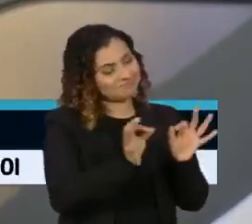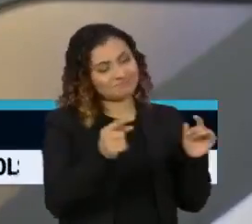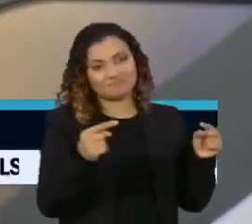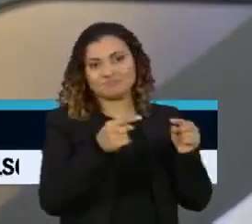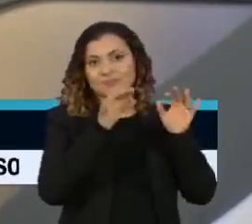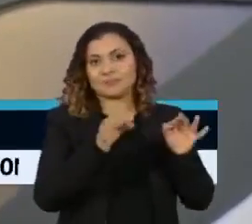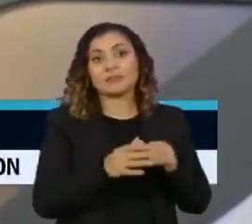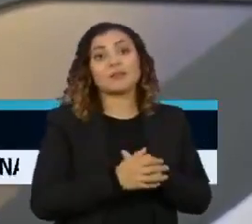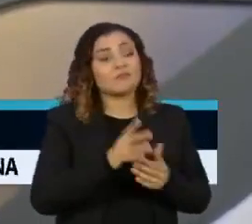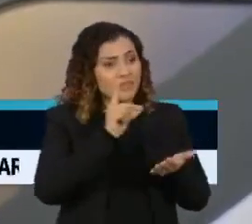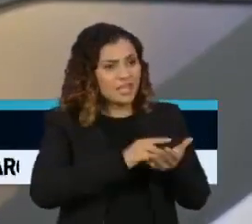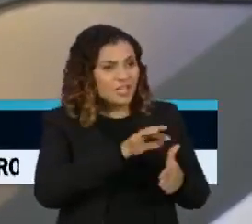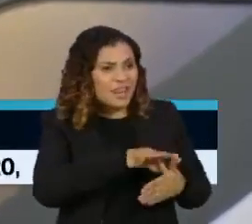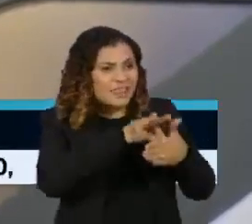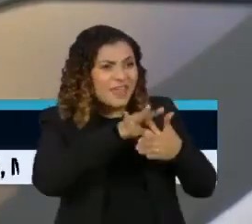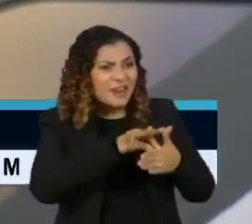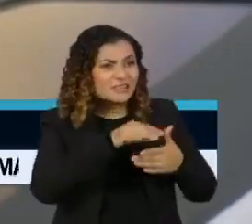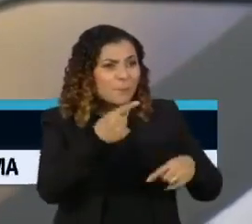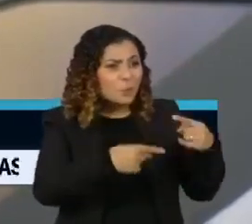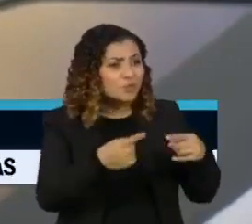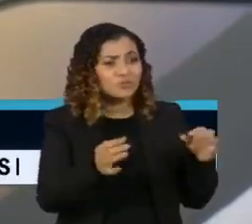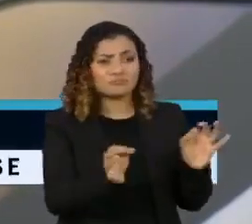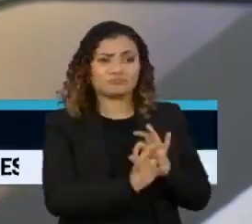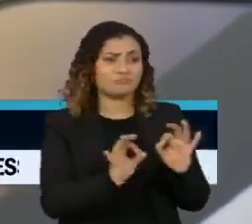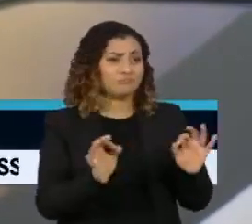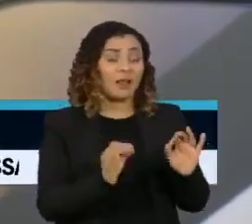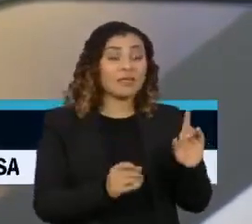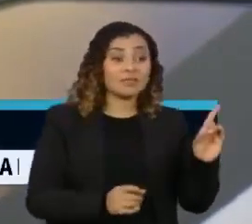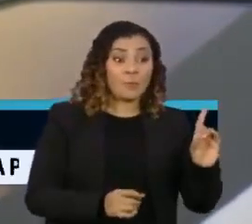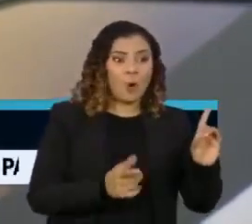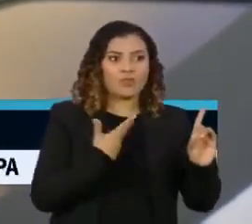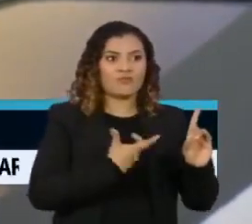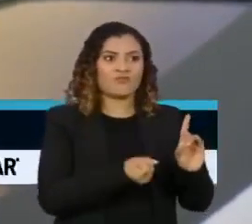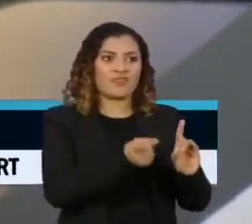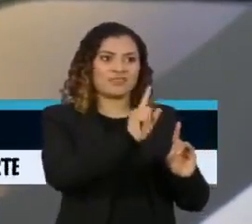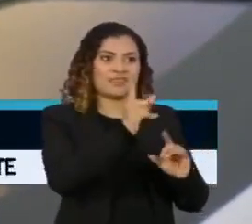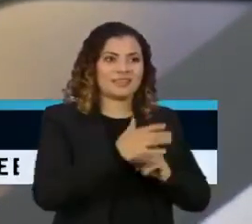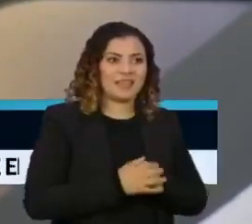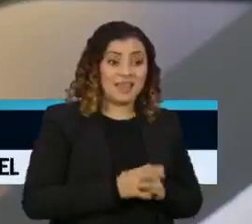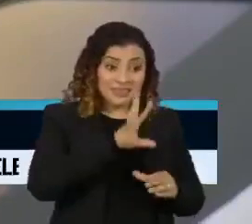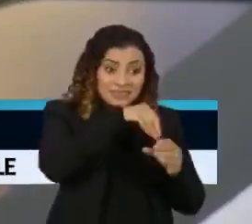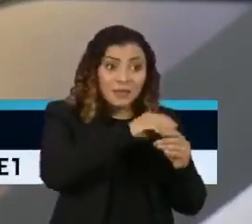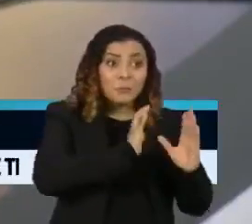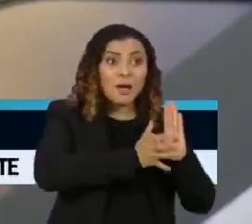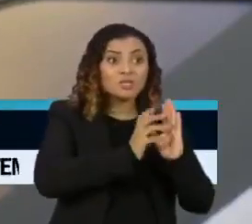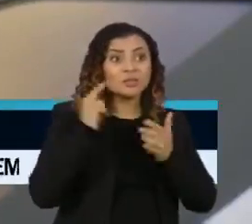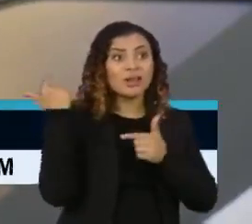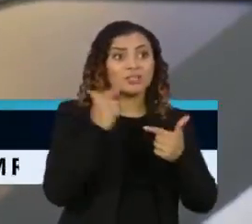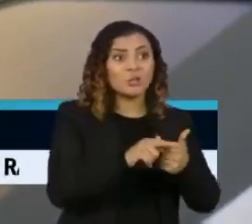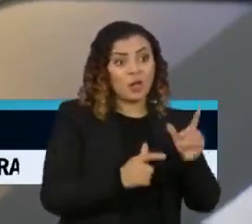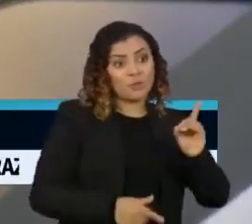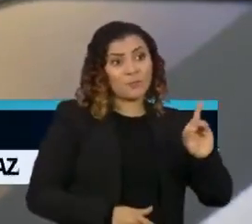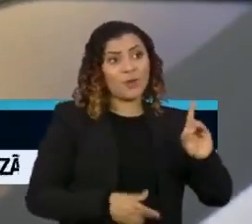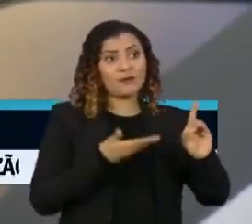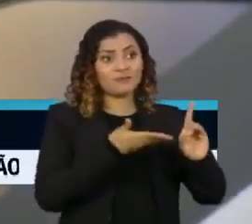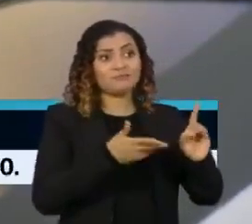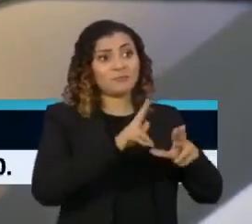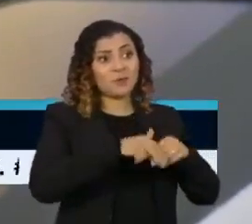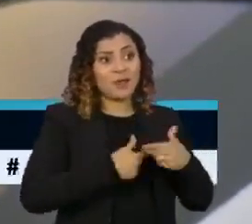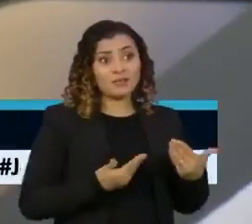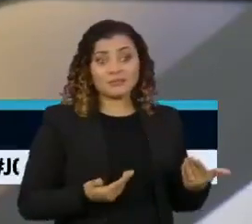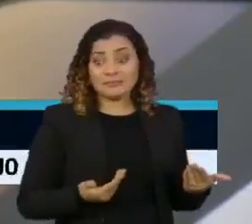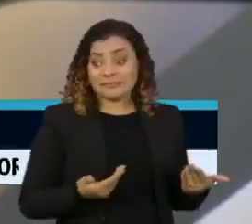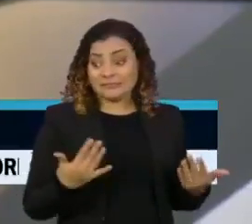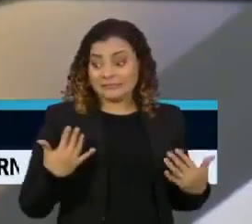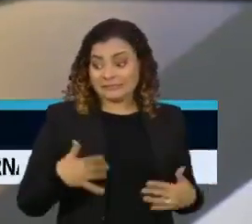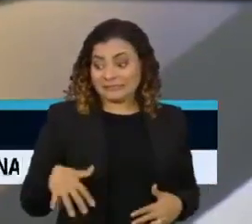cabe mais em qualquer liderança política de respeito e ainda mais dentro de um partido que tem a bandeira da questão do gênero